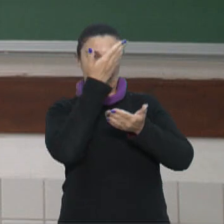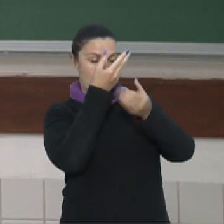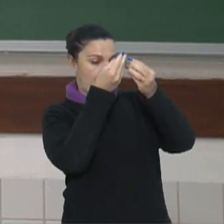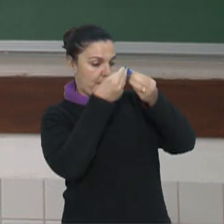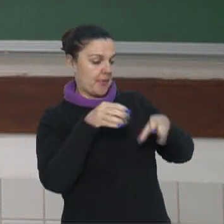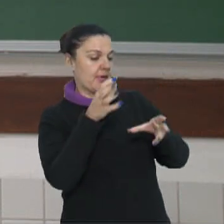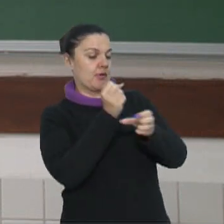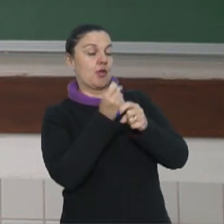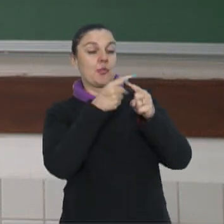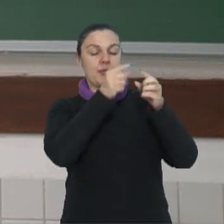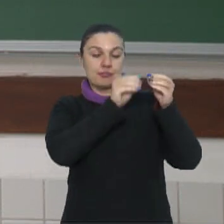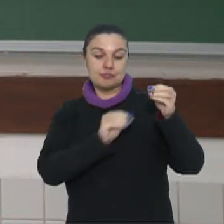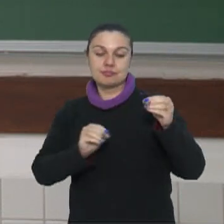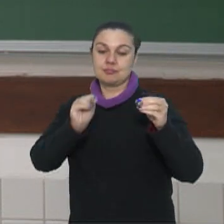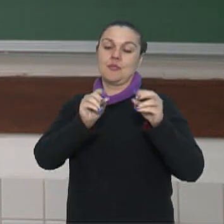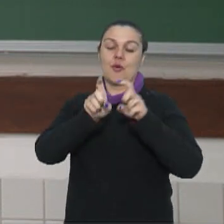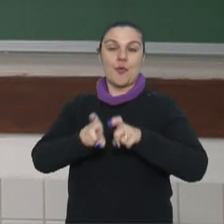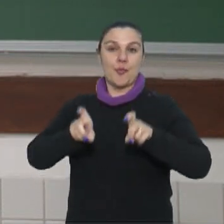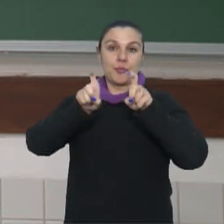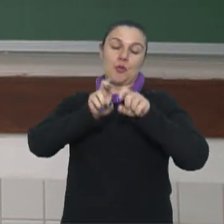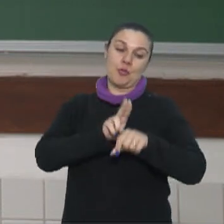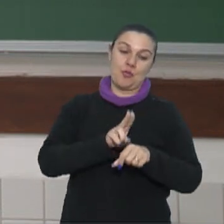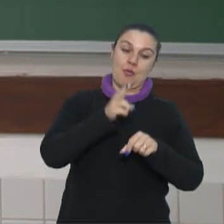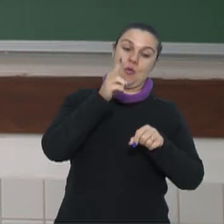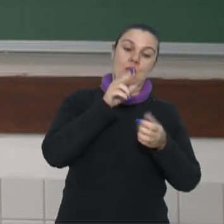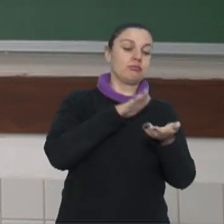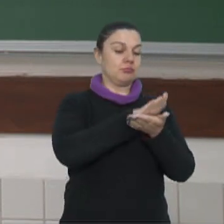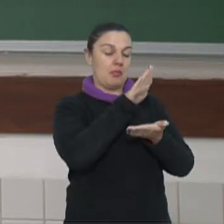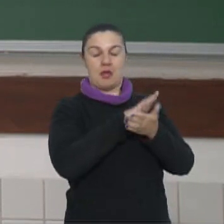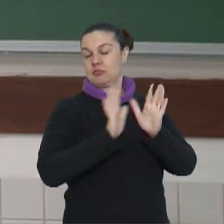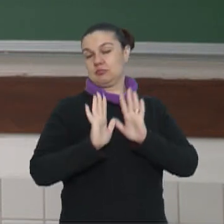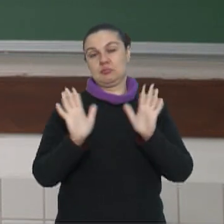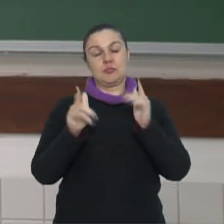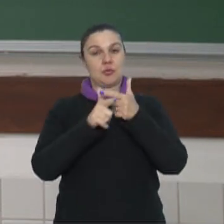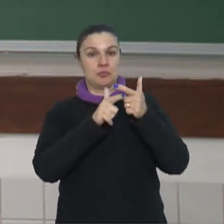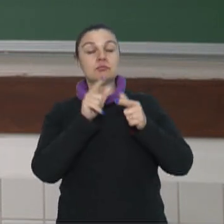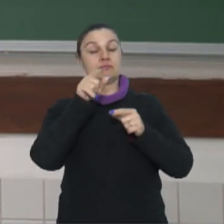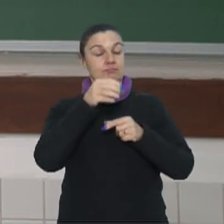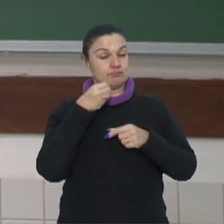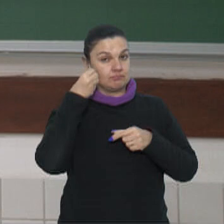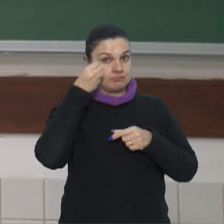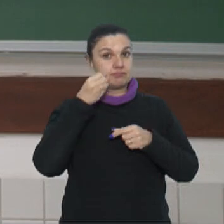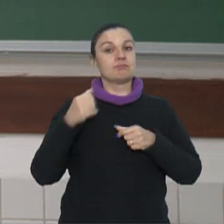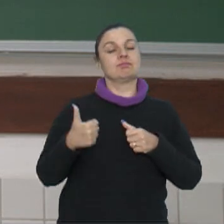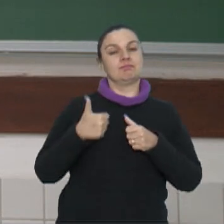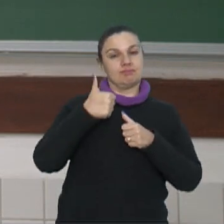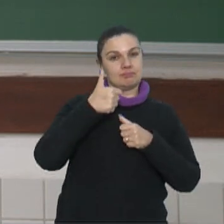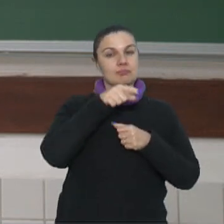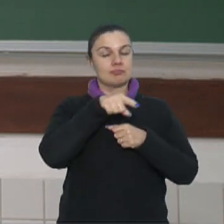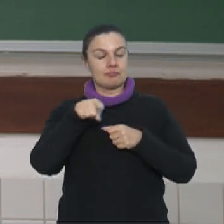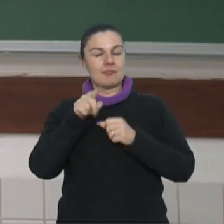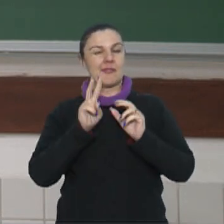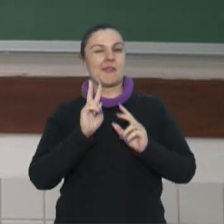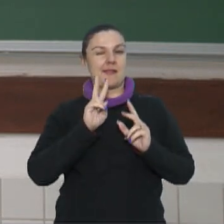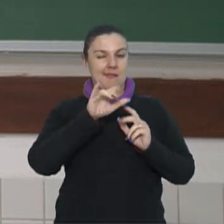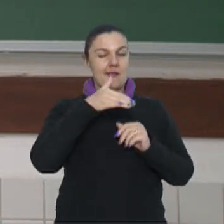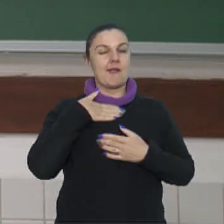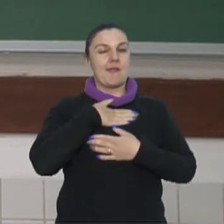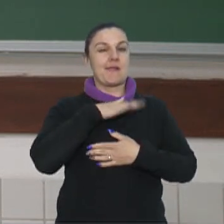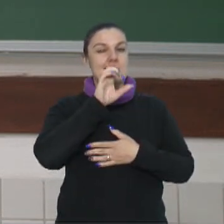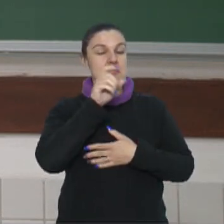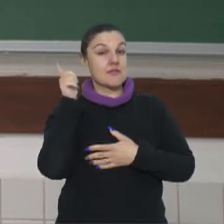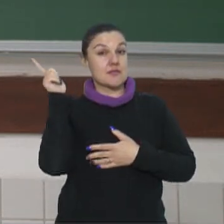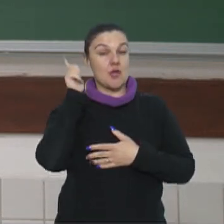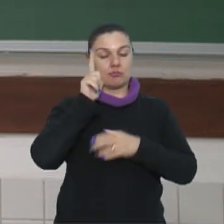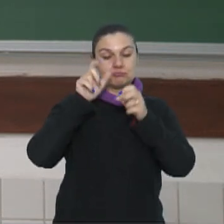tua pontuação porque você entrou no sistema, se você estava no impresso. Uma experiência muito legal, poxa, vem para você conhecer, né, esse